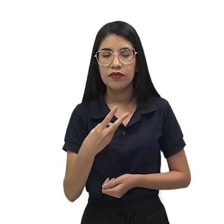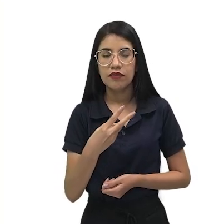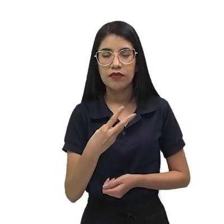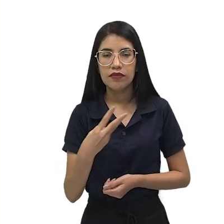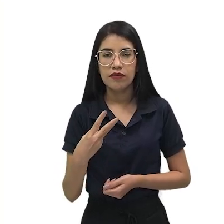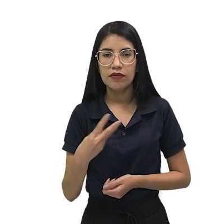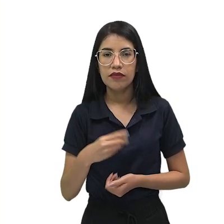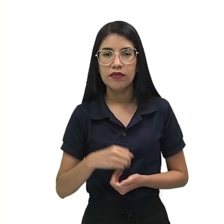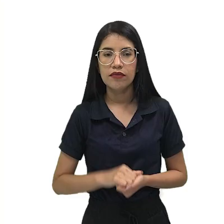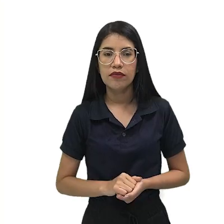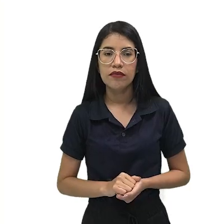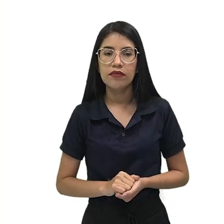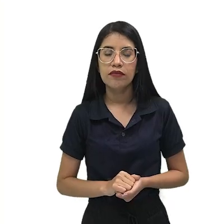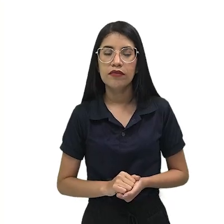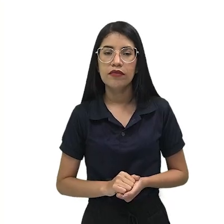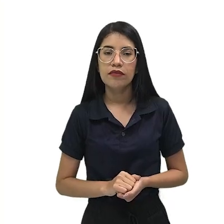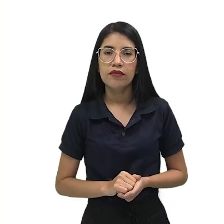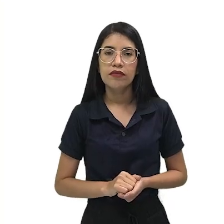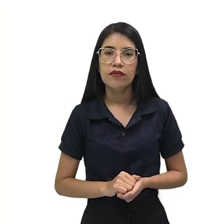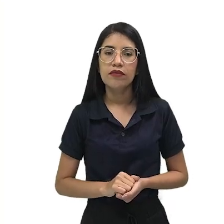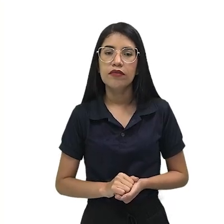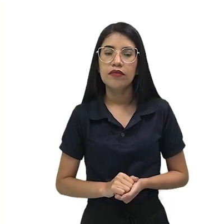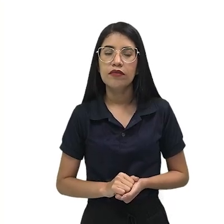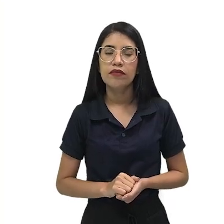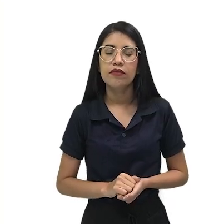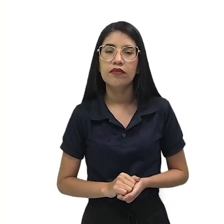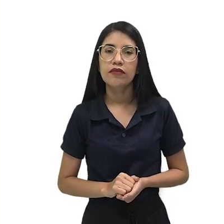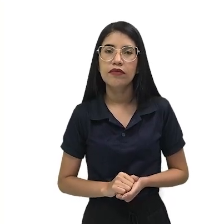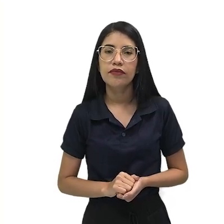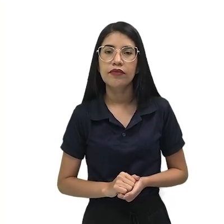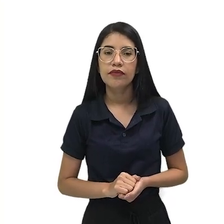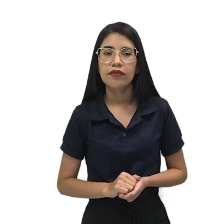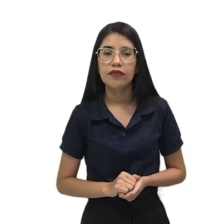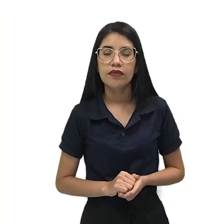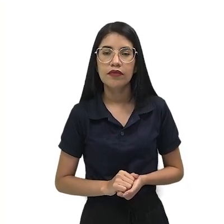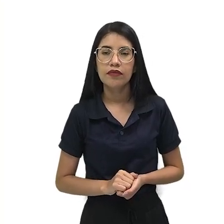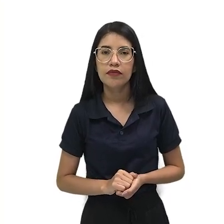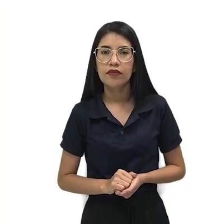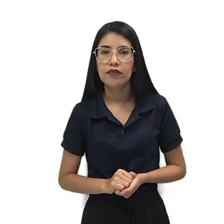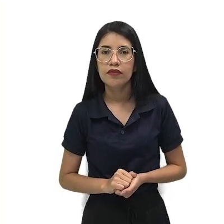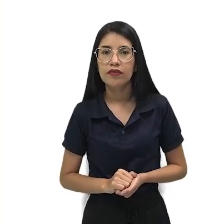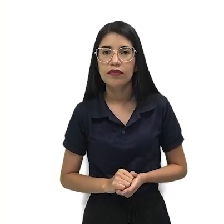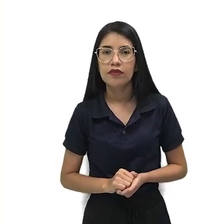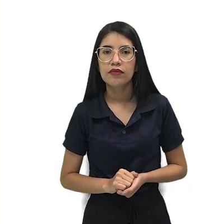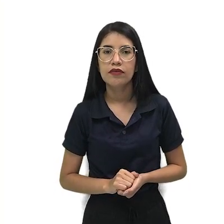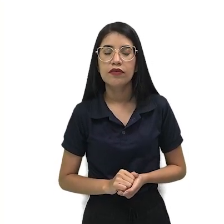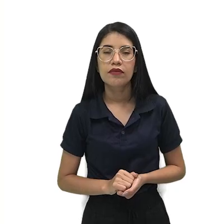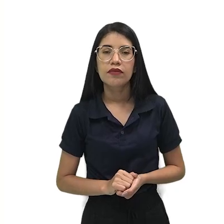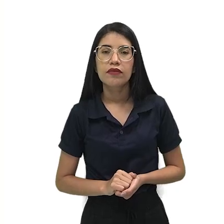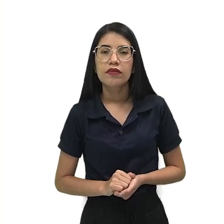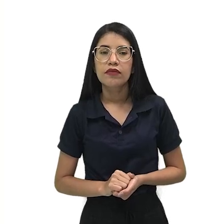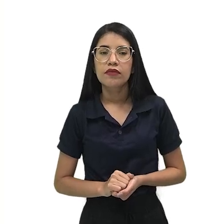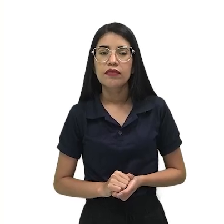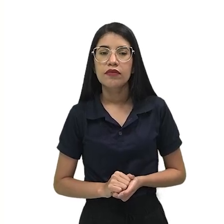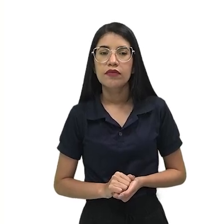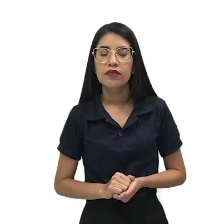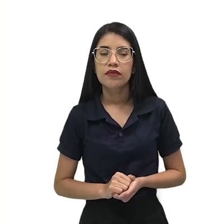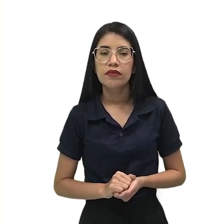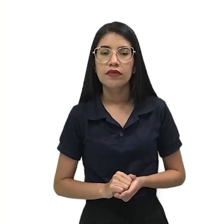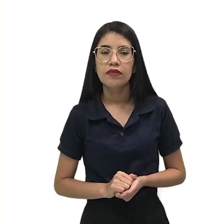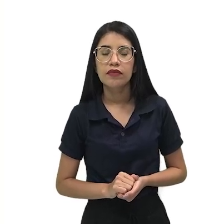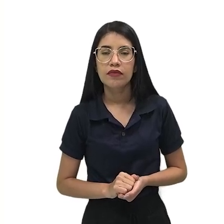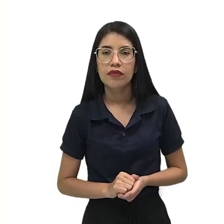Então, acrescenta o elemento neutro, tá aí. Essa é a parte decimal dela. Na